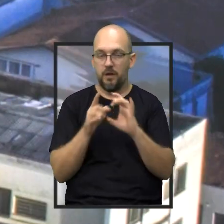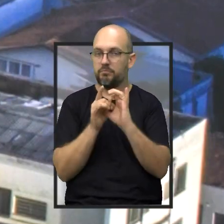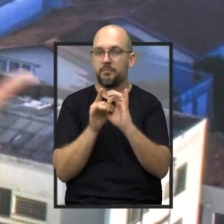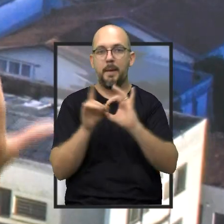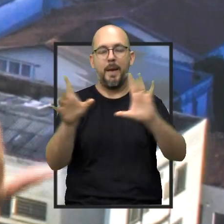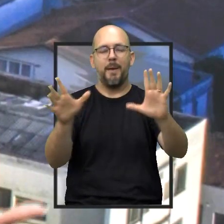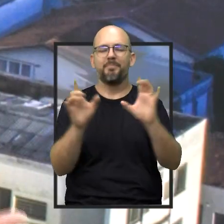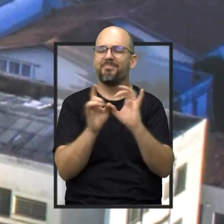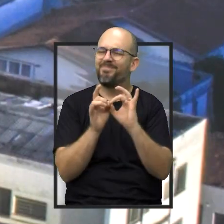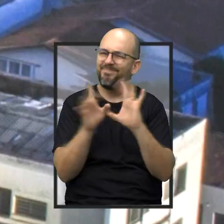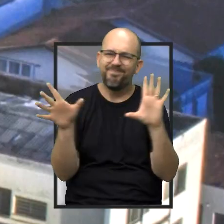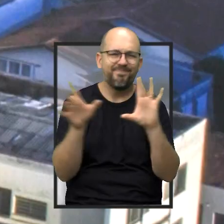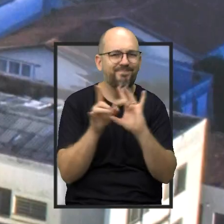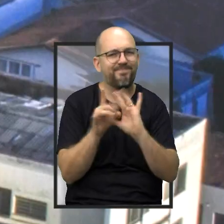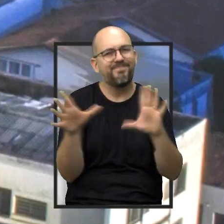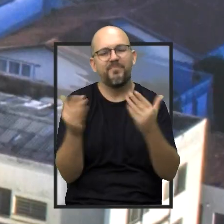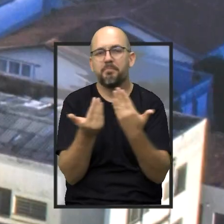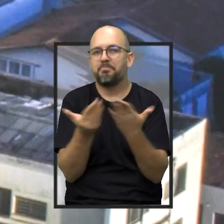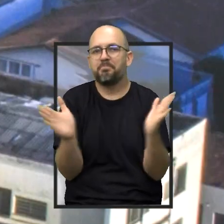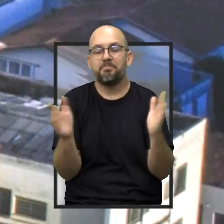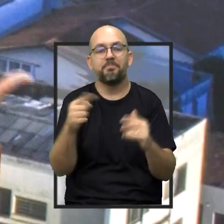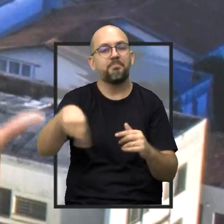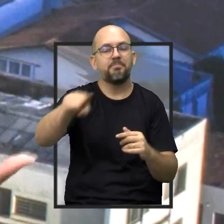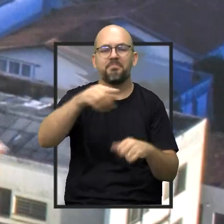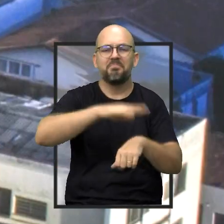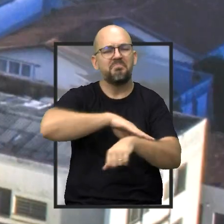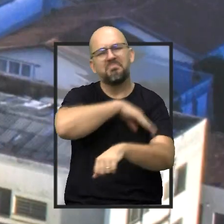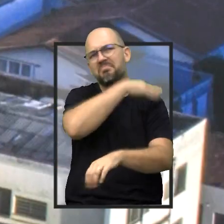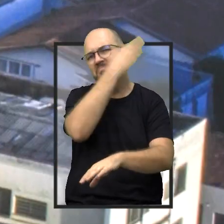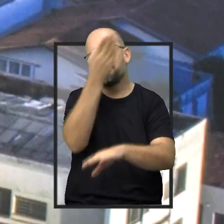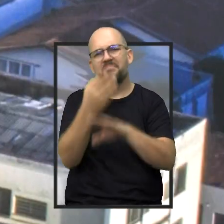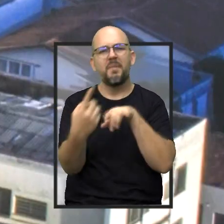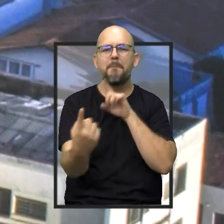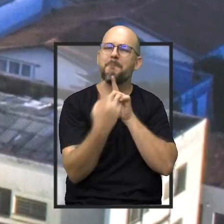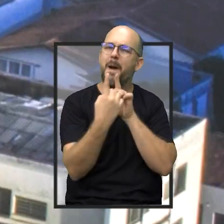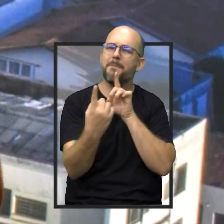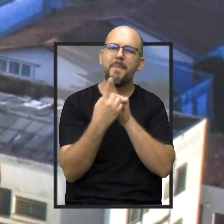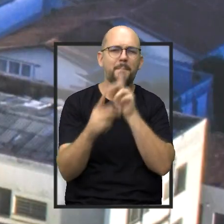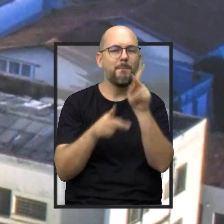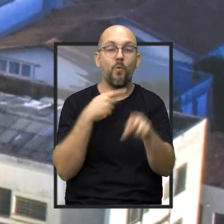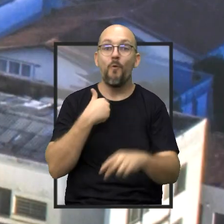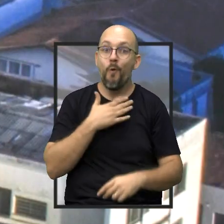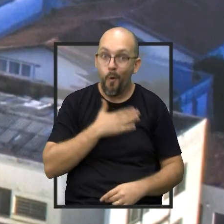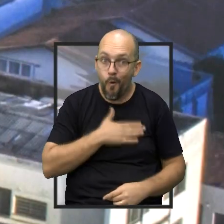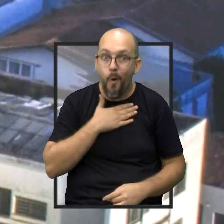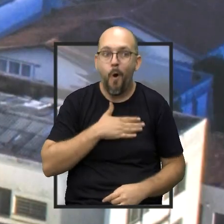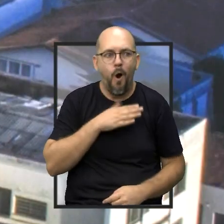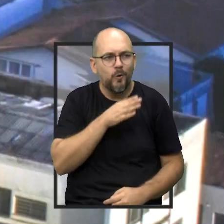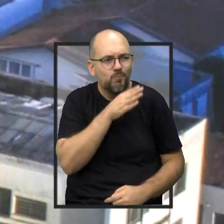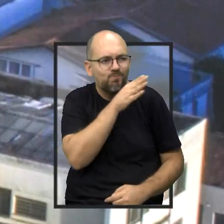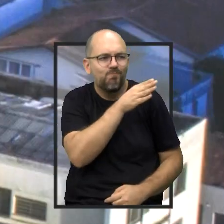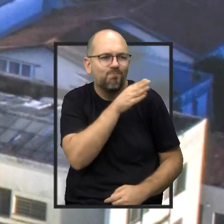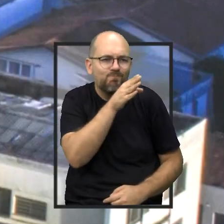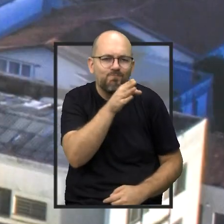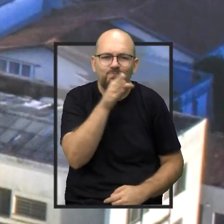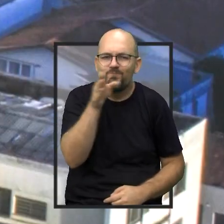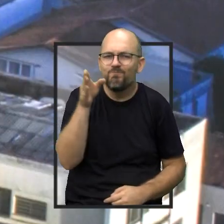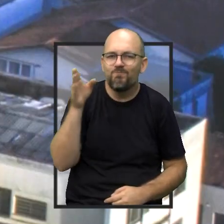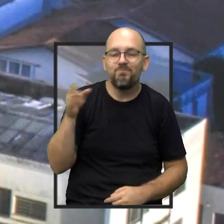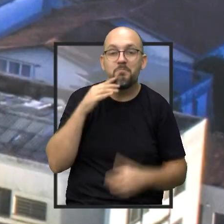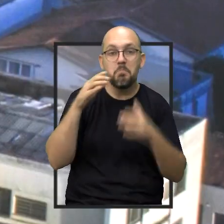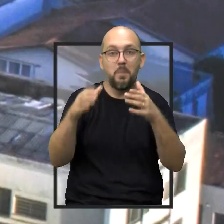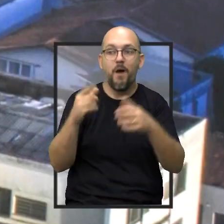está à total disposição. Nós estamos aqui o tempo todo atendendo a população. Eu gosto de ir no bairro para